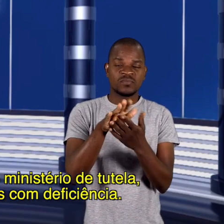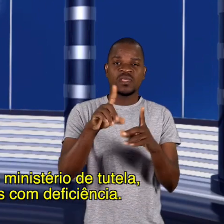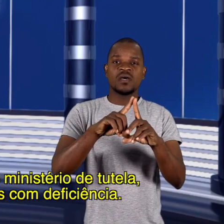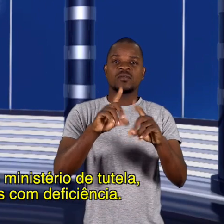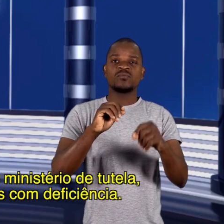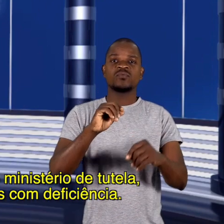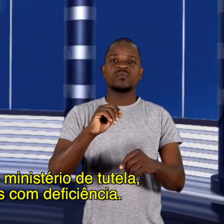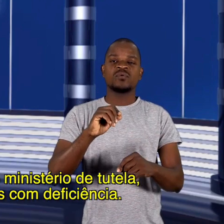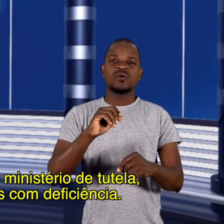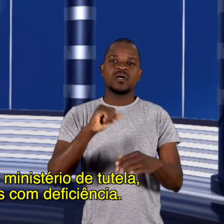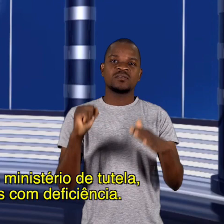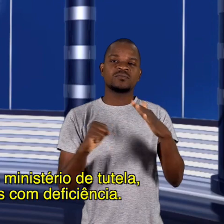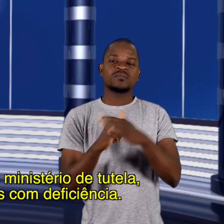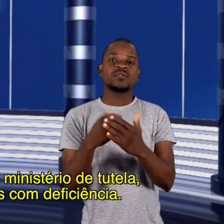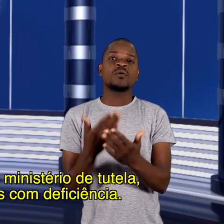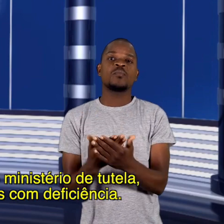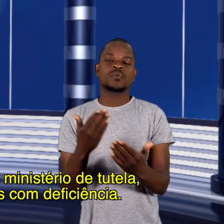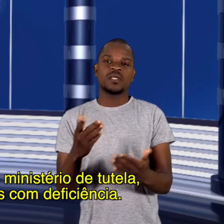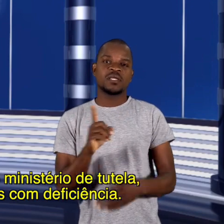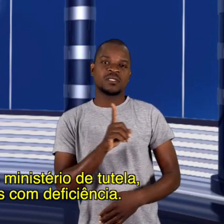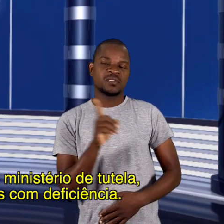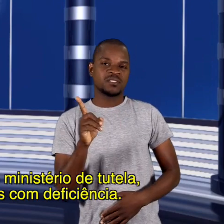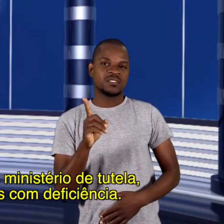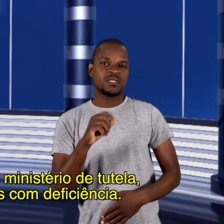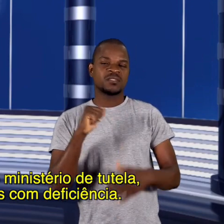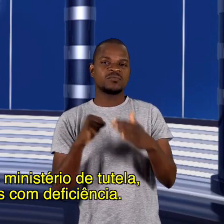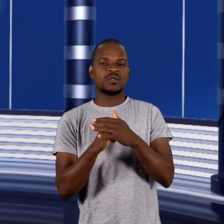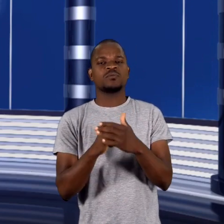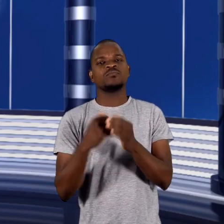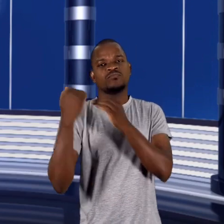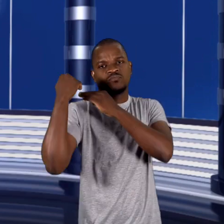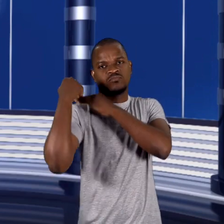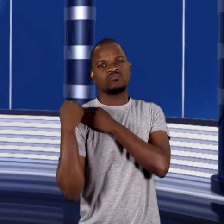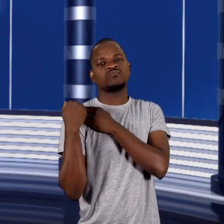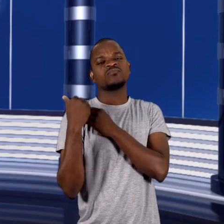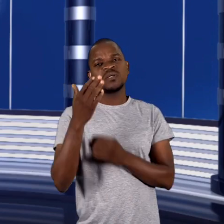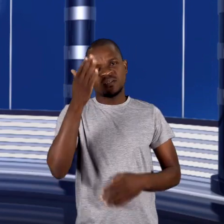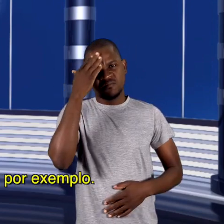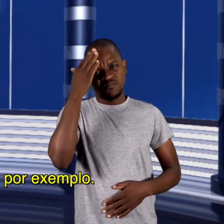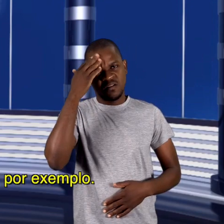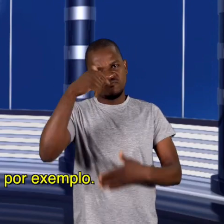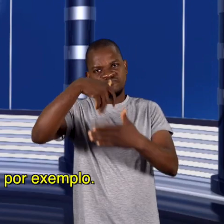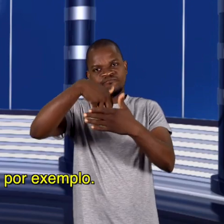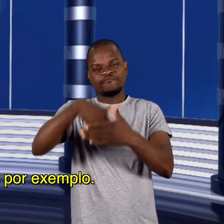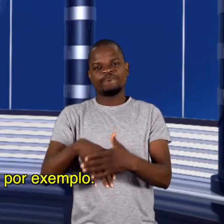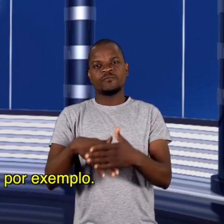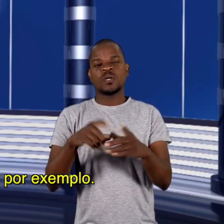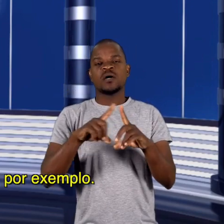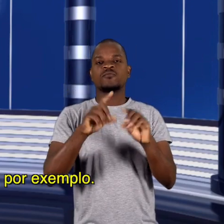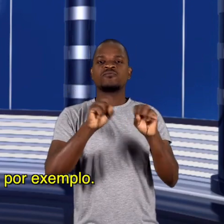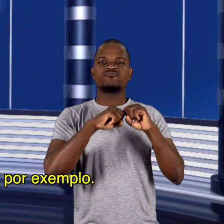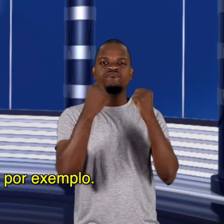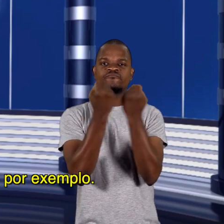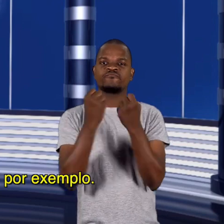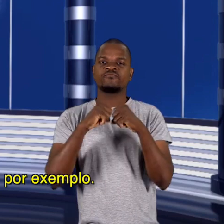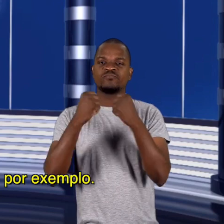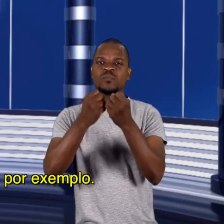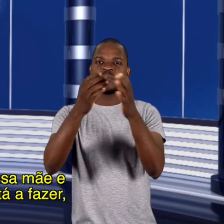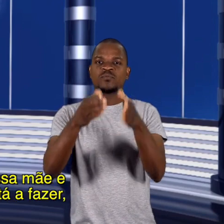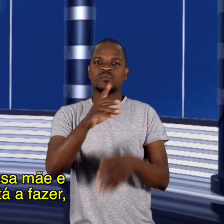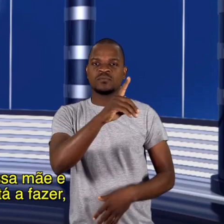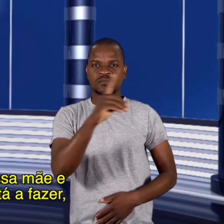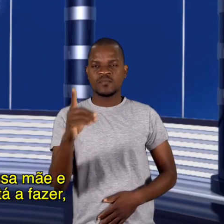que conhece as associações onde estão conhece as pessoas com deficiência onde estão e estamos a falar da cesta básica por exemplo